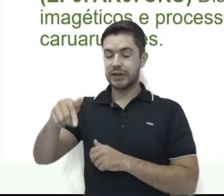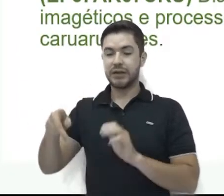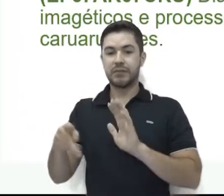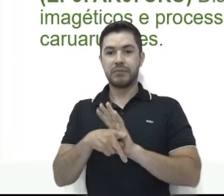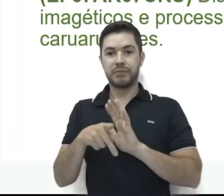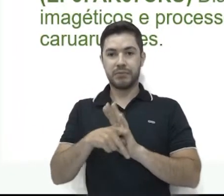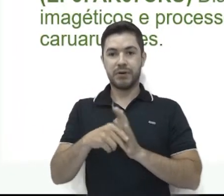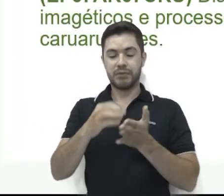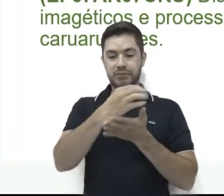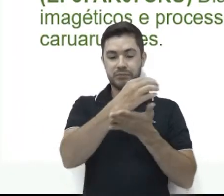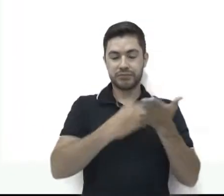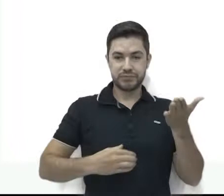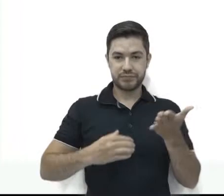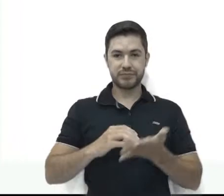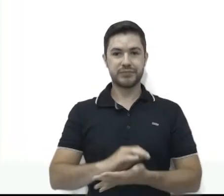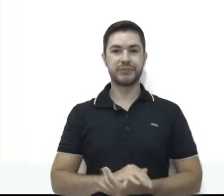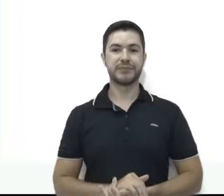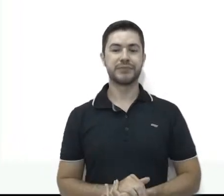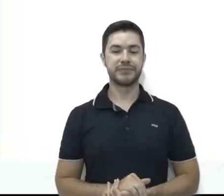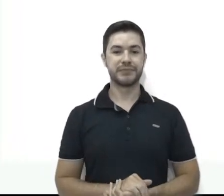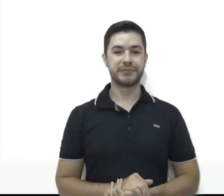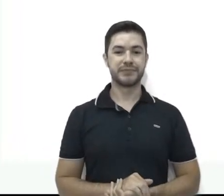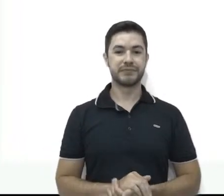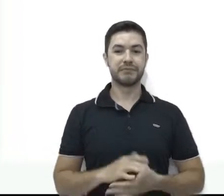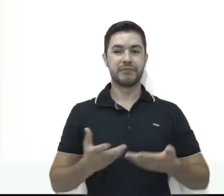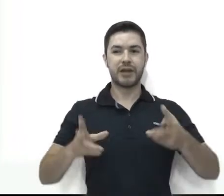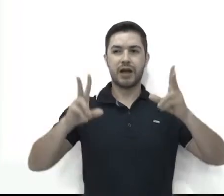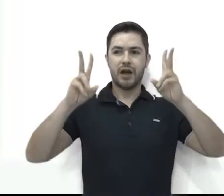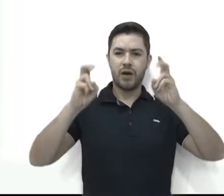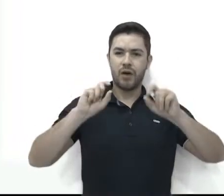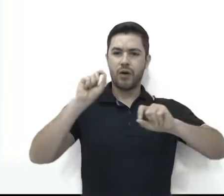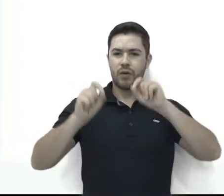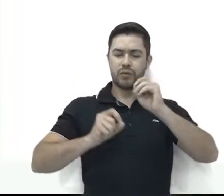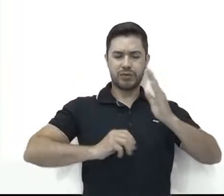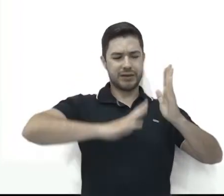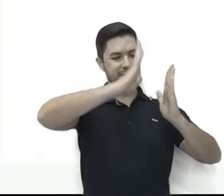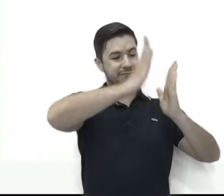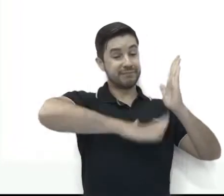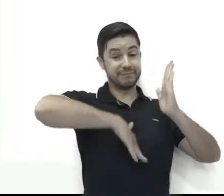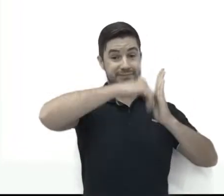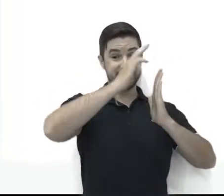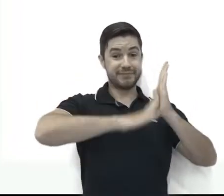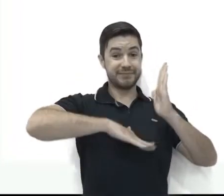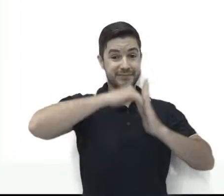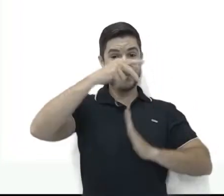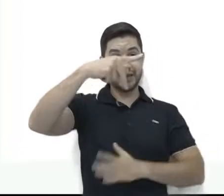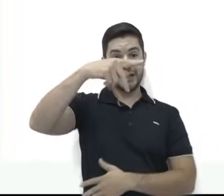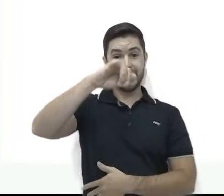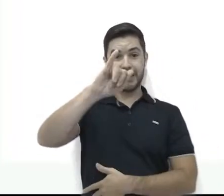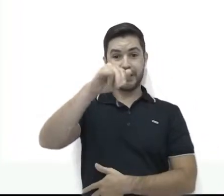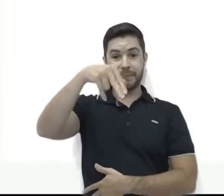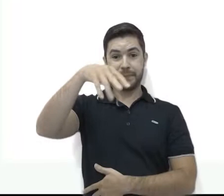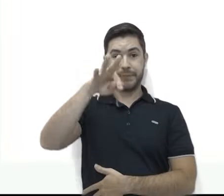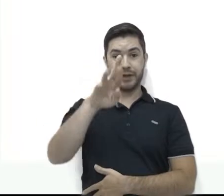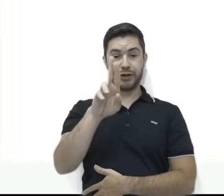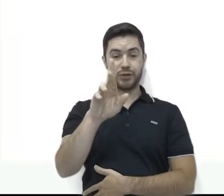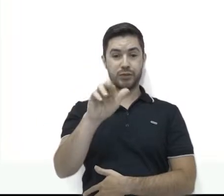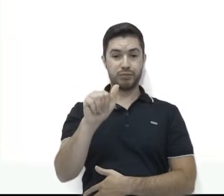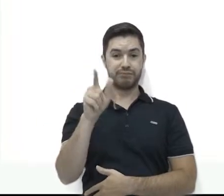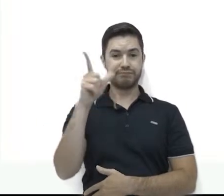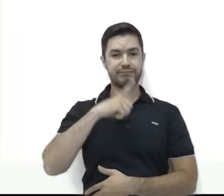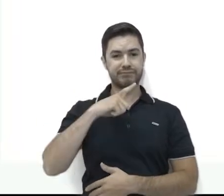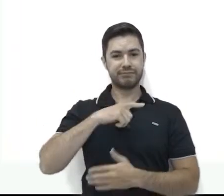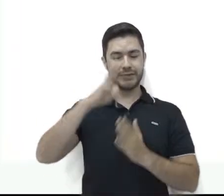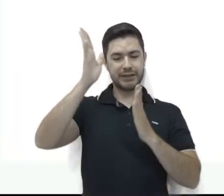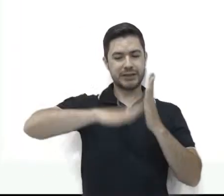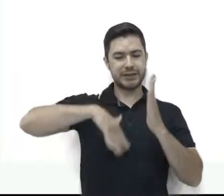do nosso currículo. E o tema foi a pintura. E aí nós temos a pintura O Morro da Favela,